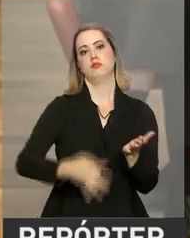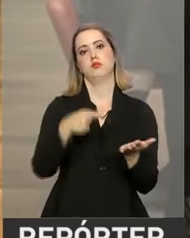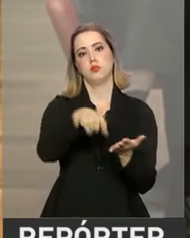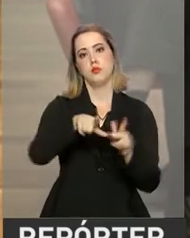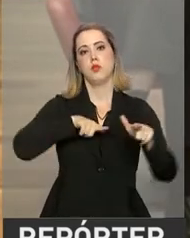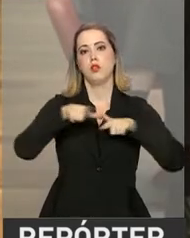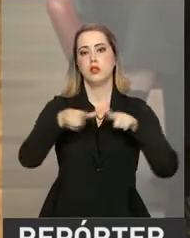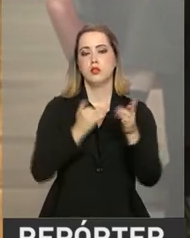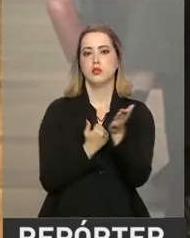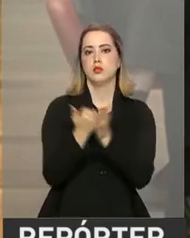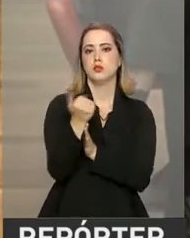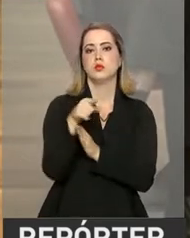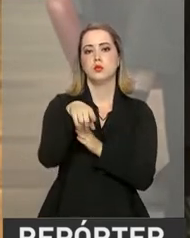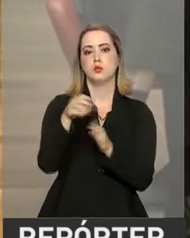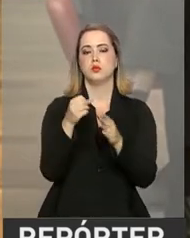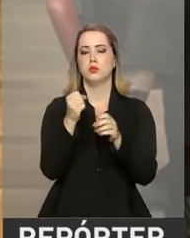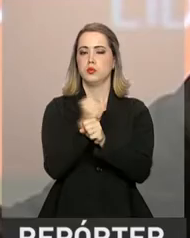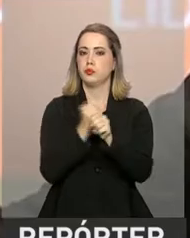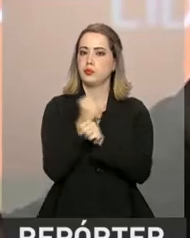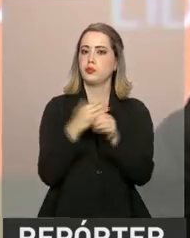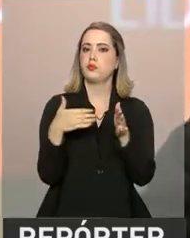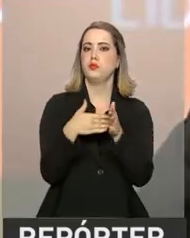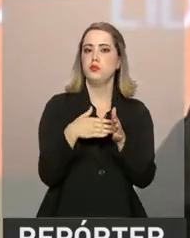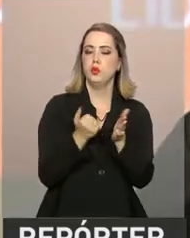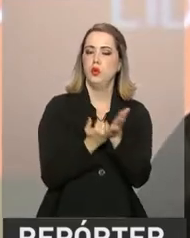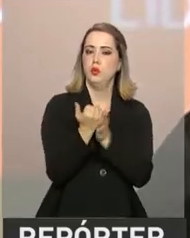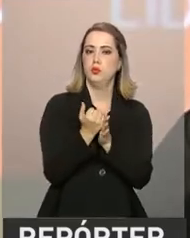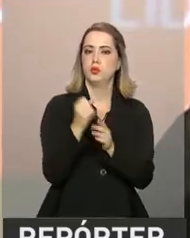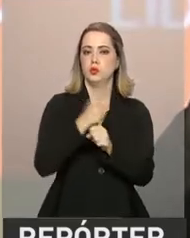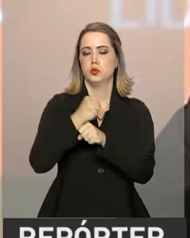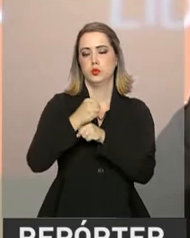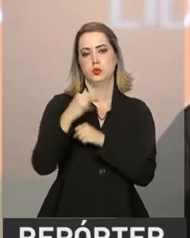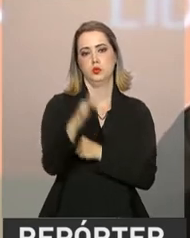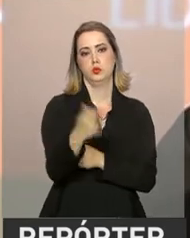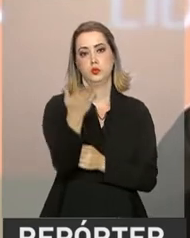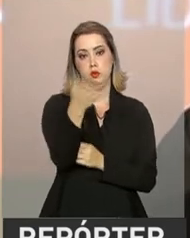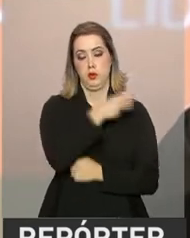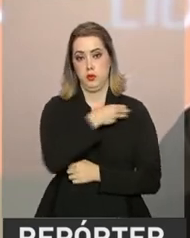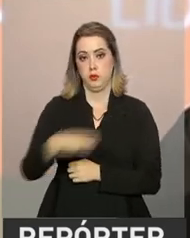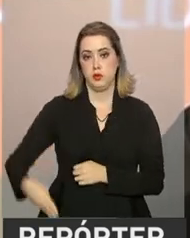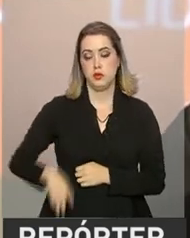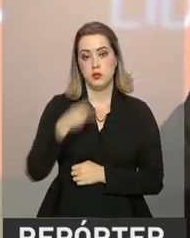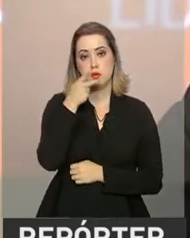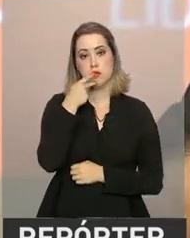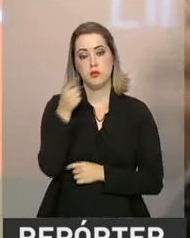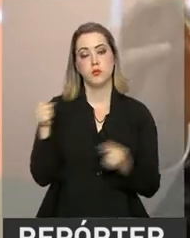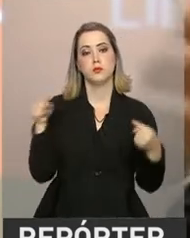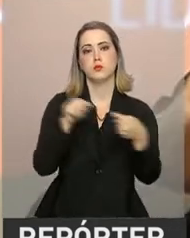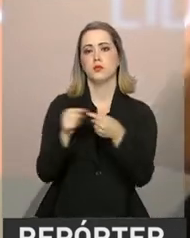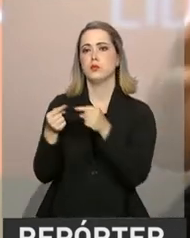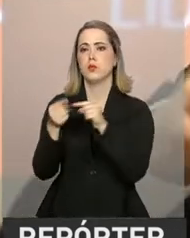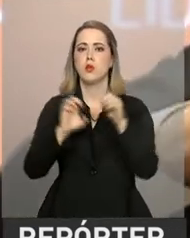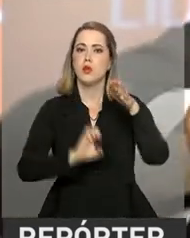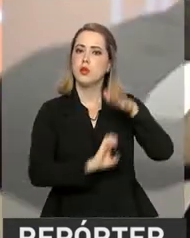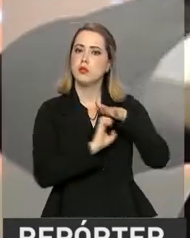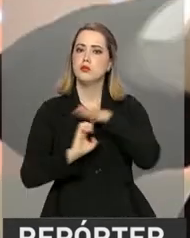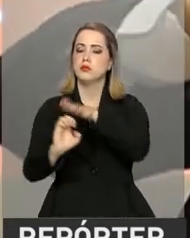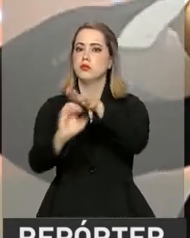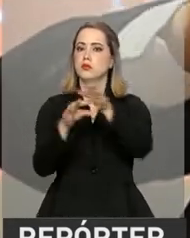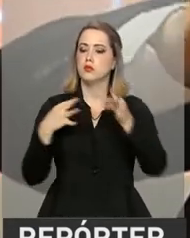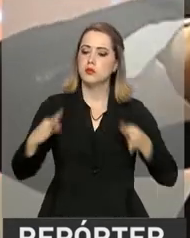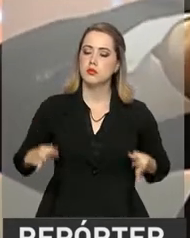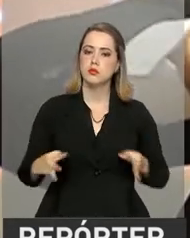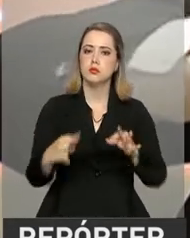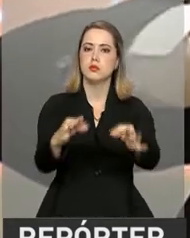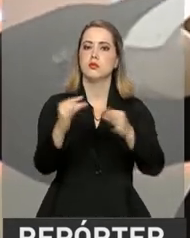agora a partir do final deste ano início do ano que vem o ministro disse ainda que o governo está firmando parcerias com empresas de tecnologia da informação